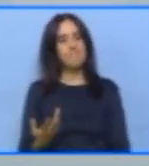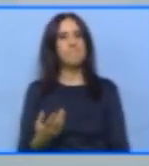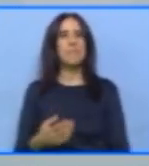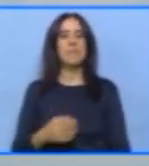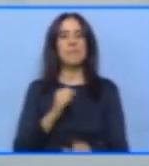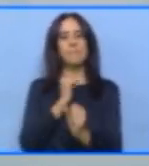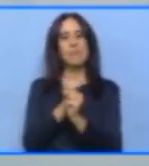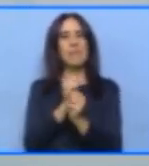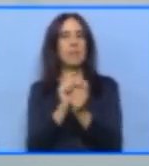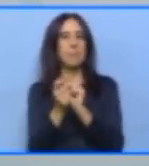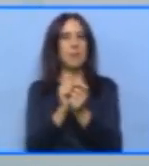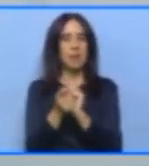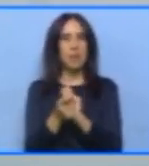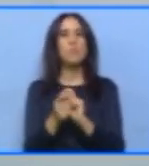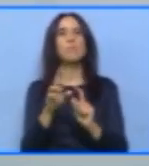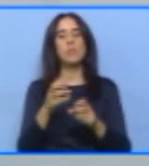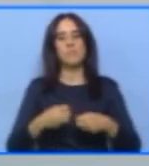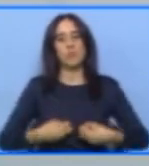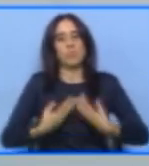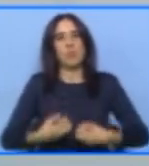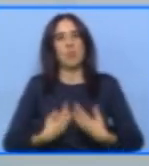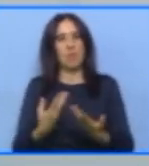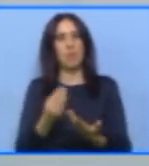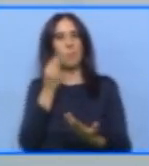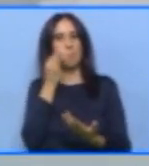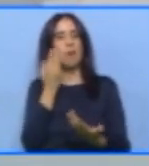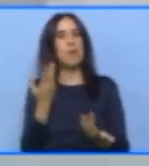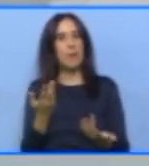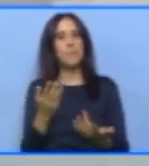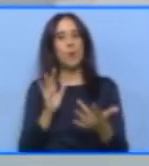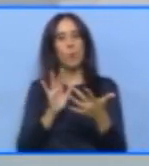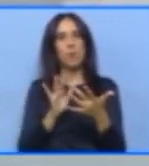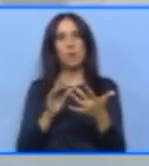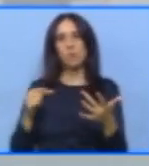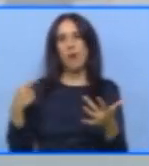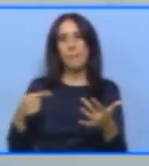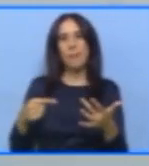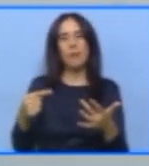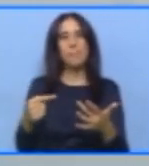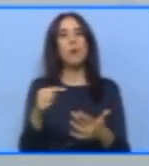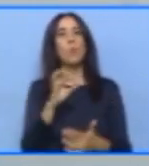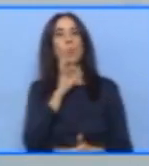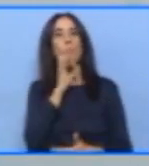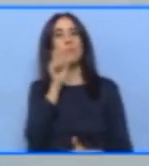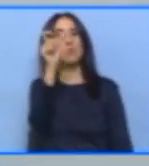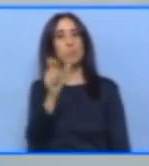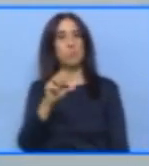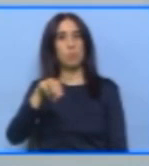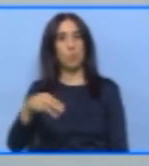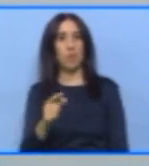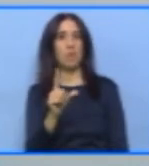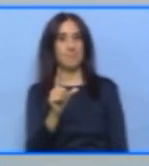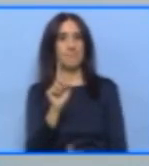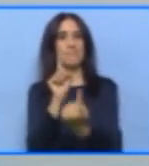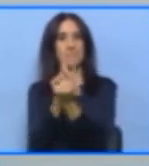trabalhado pela espontaneidade do contacto cotidiano com o bispo Manuel.